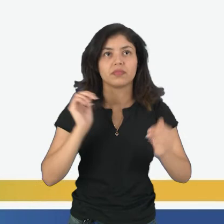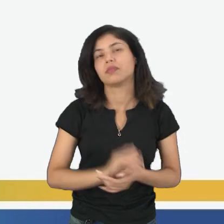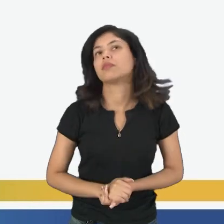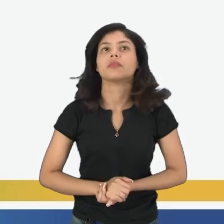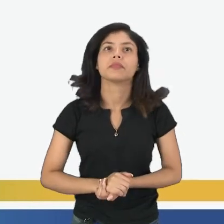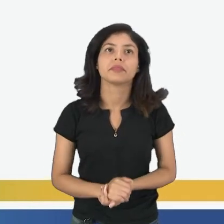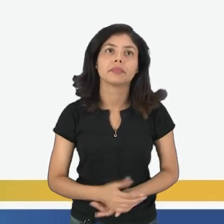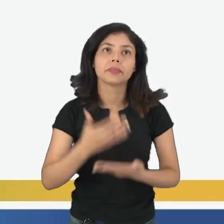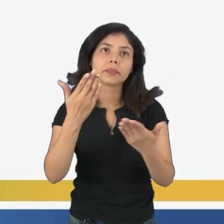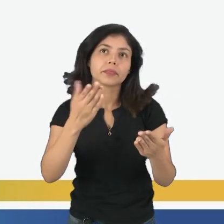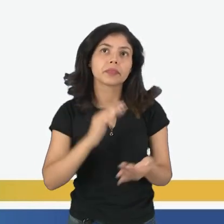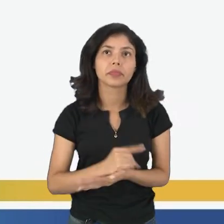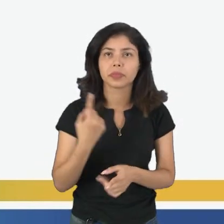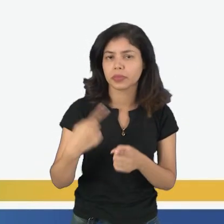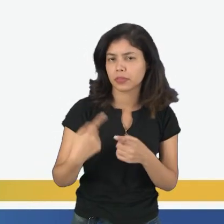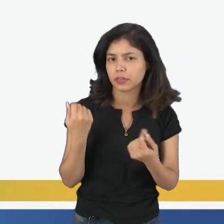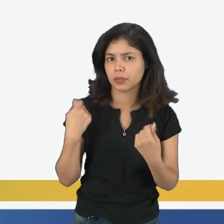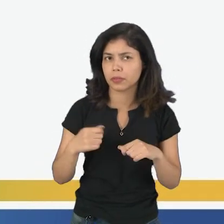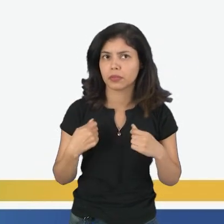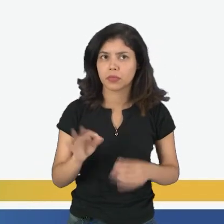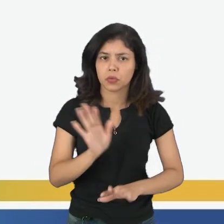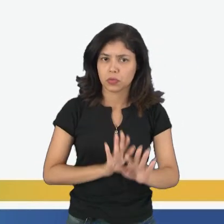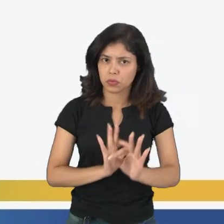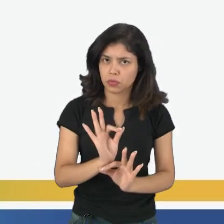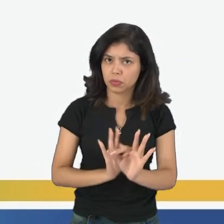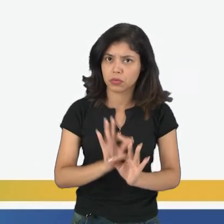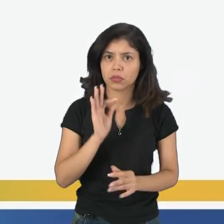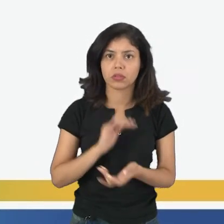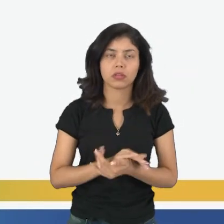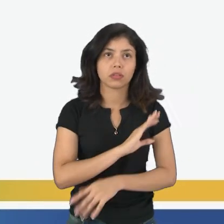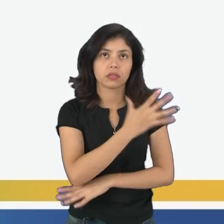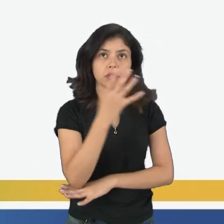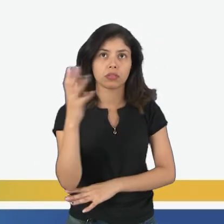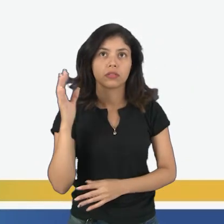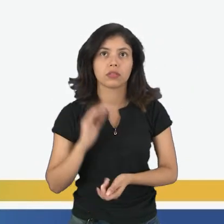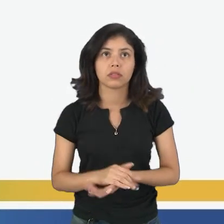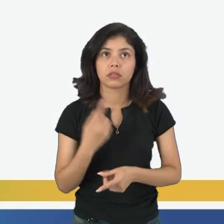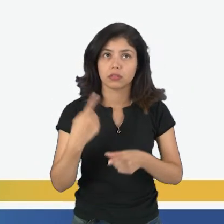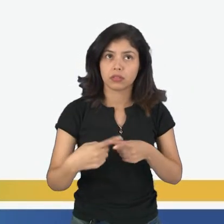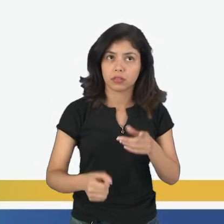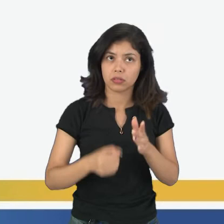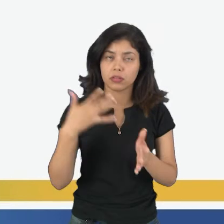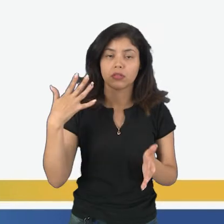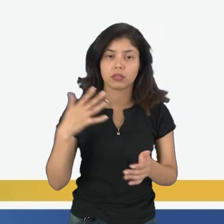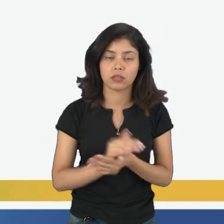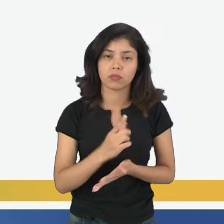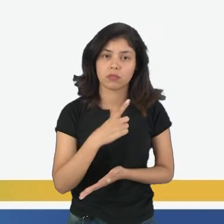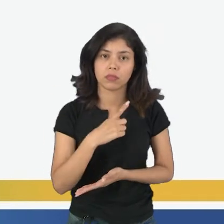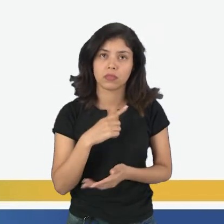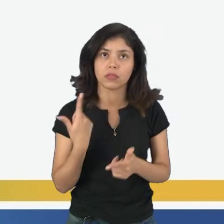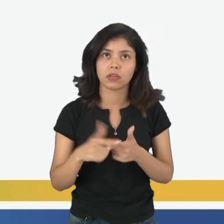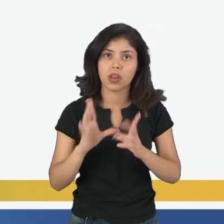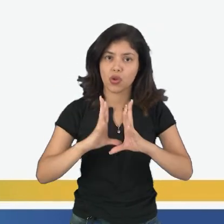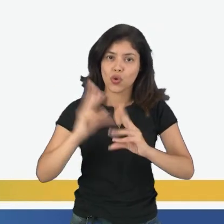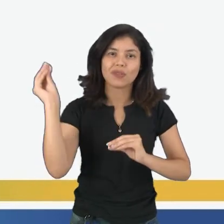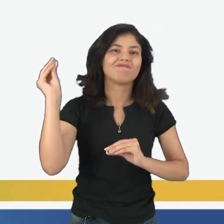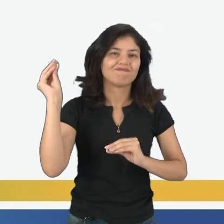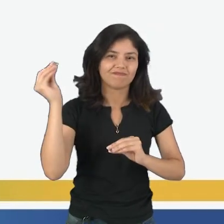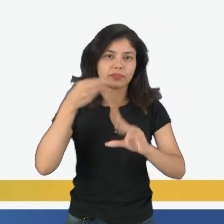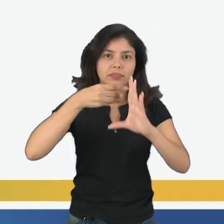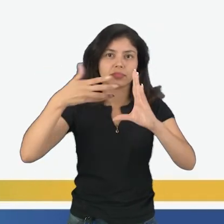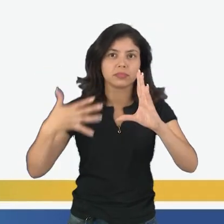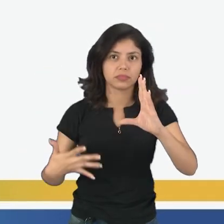2007. E aí, por que a necessidade de se preservar as áreas naturais? Porque muitas das vezes tem risco de extinção algumas